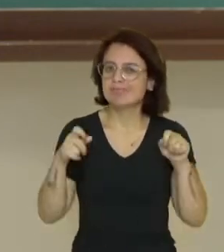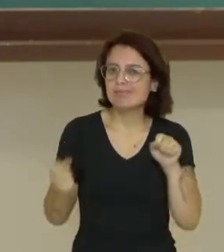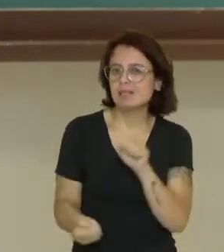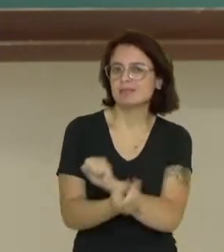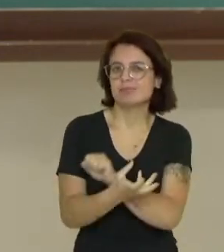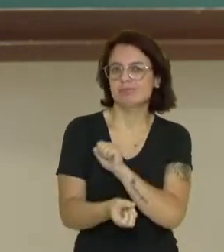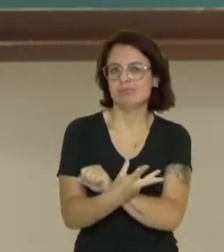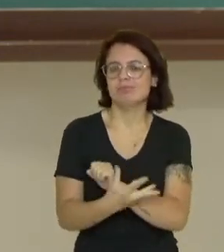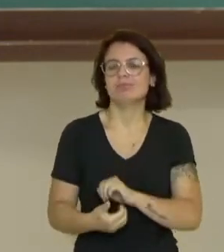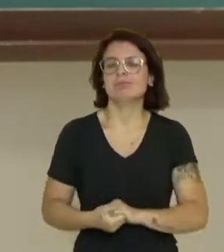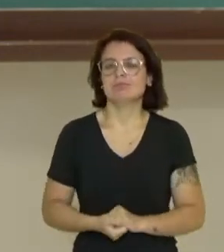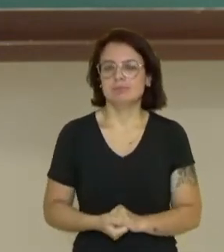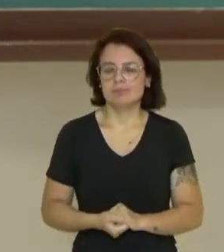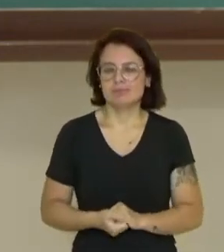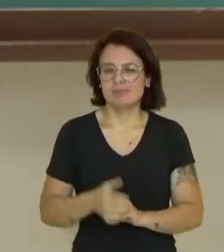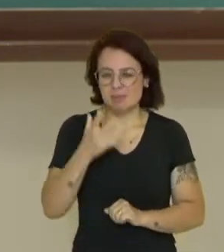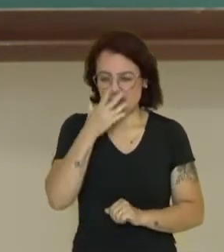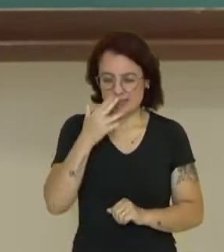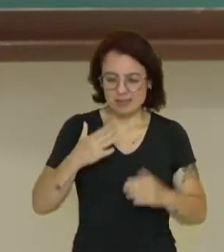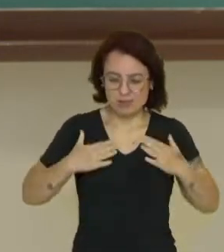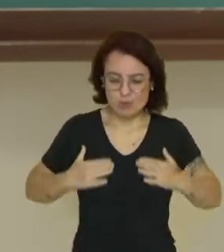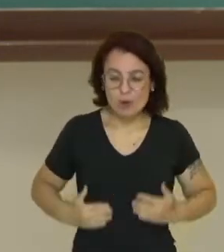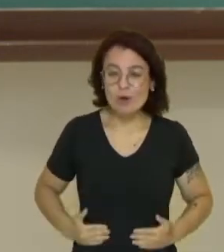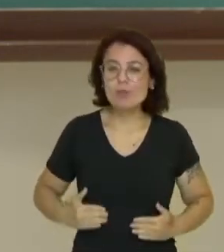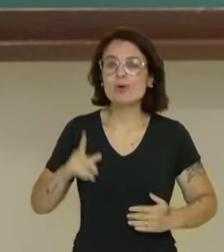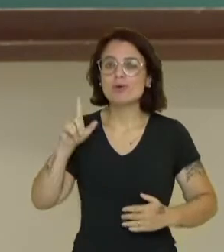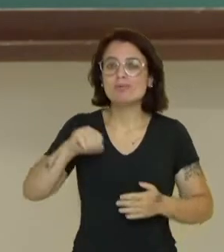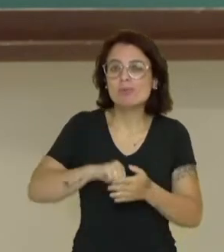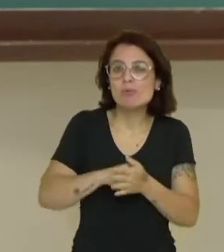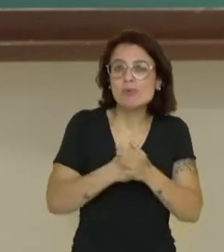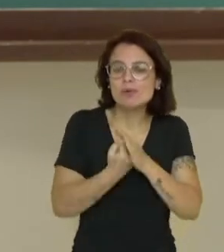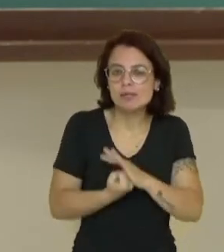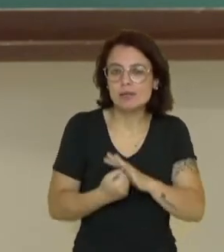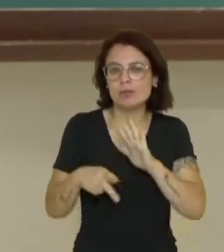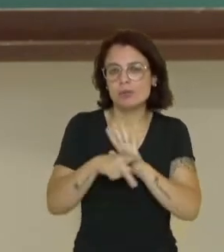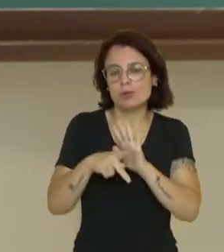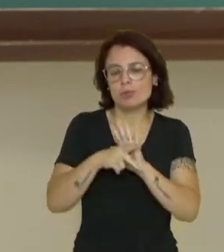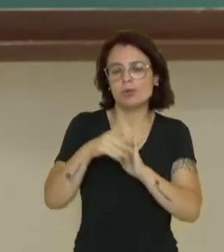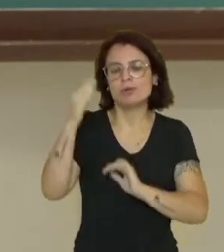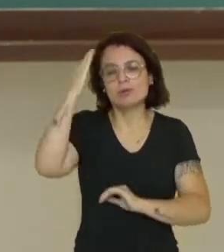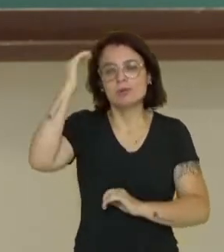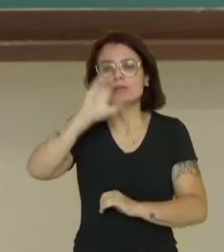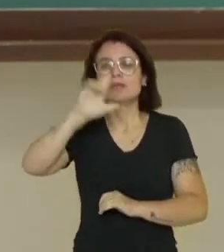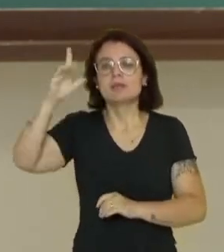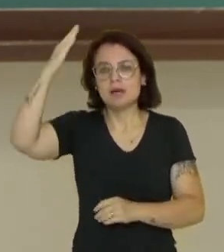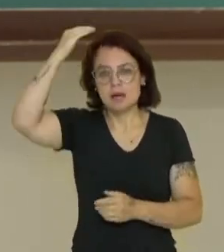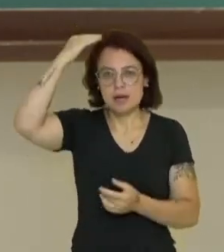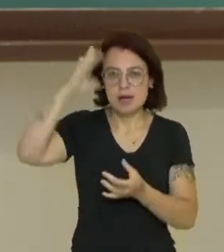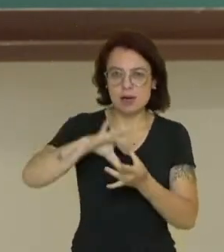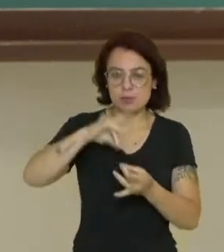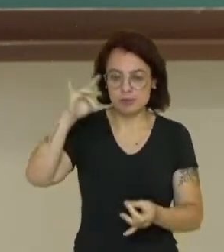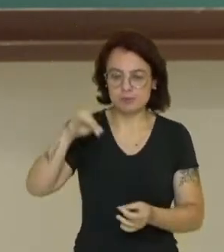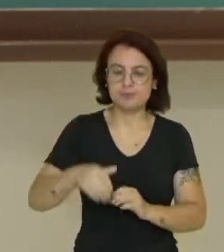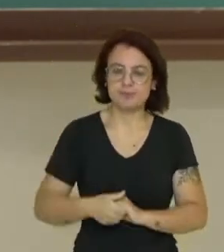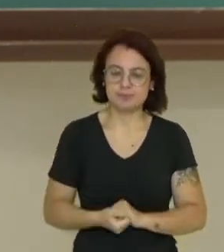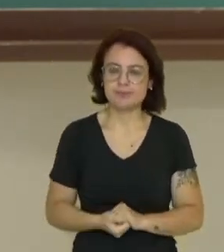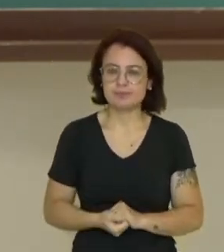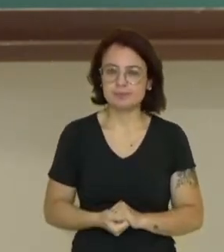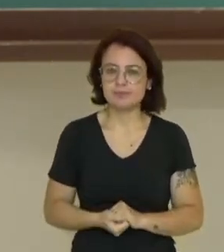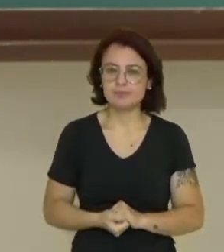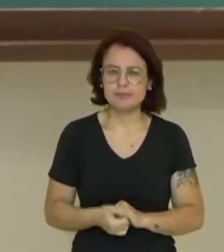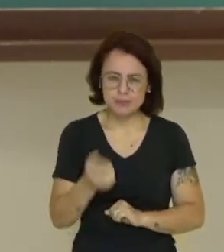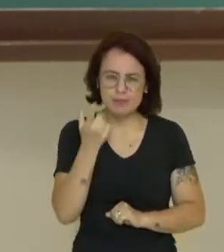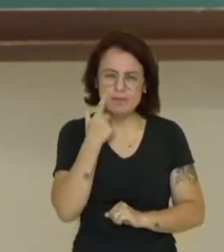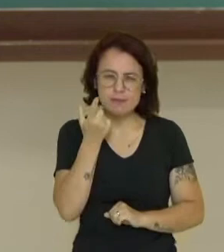corpo é como se fosse um bloqueio para o entendimento que a alma tem. Certo? Então, assim, veja a dualidade entre